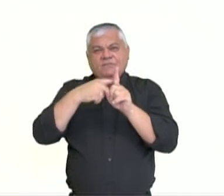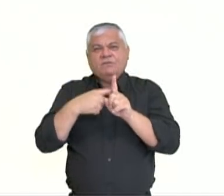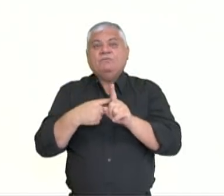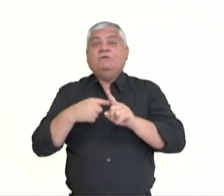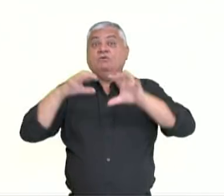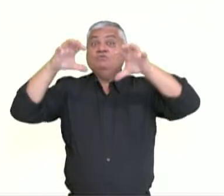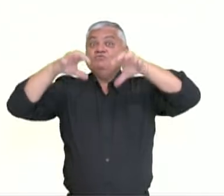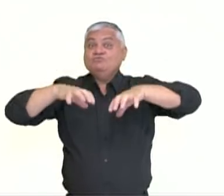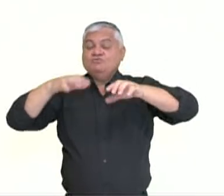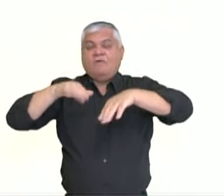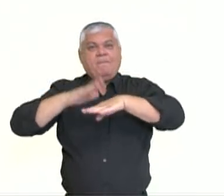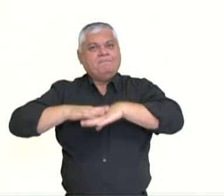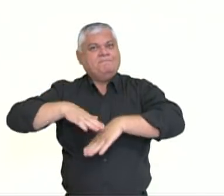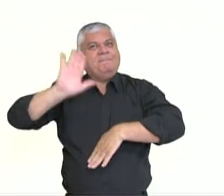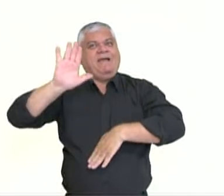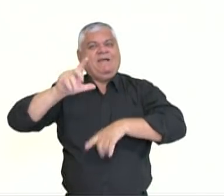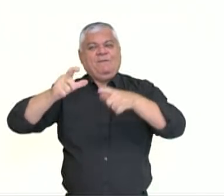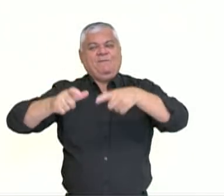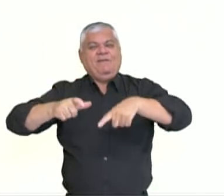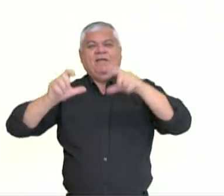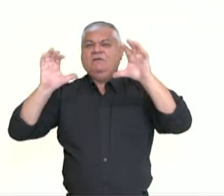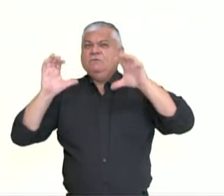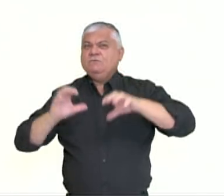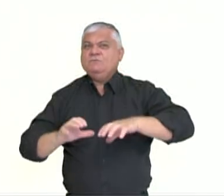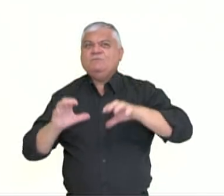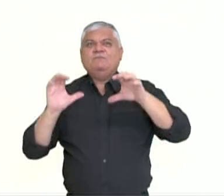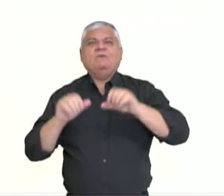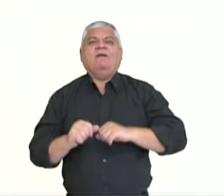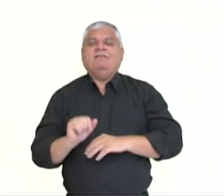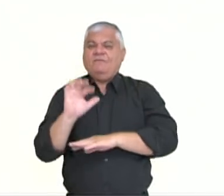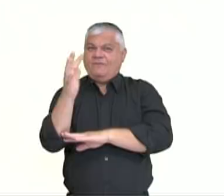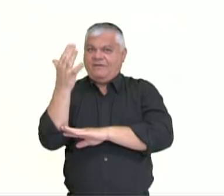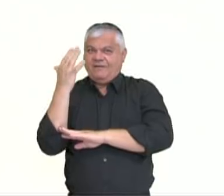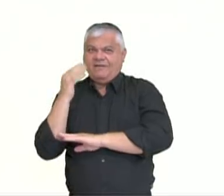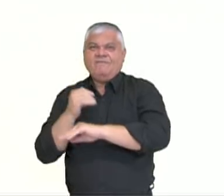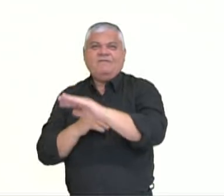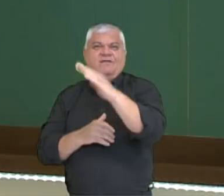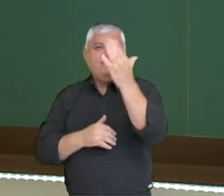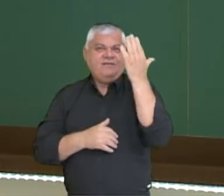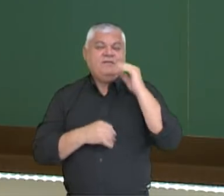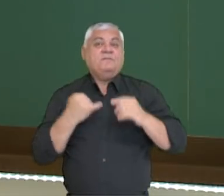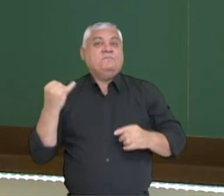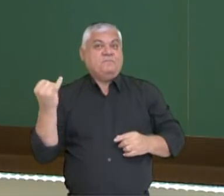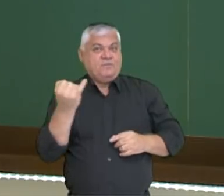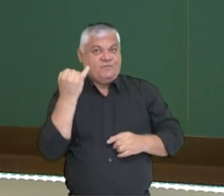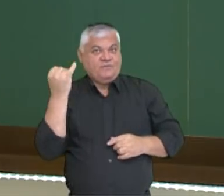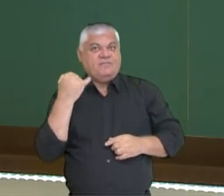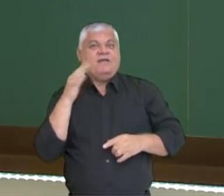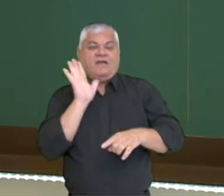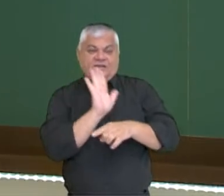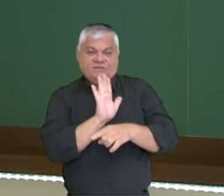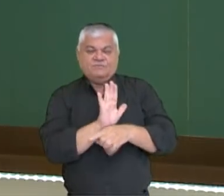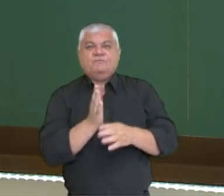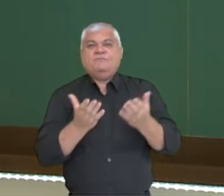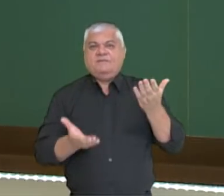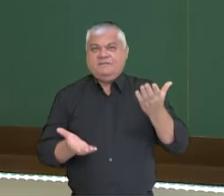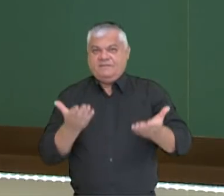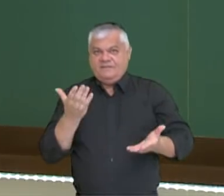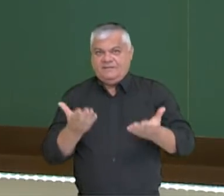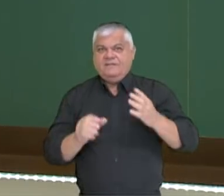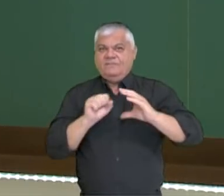chuva. Então, olha o quanto é importante a presença da vegetação, o quanto ela contribui para o equilíbrio